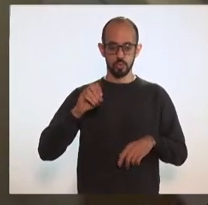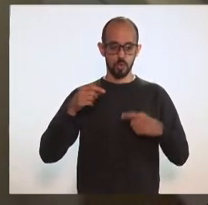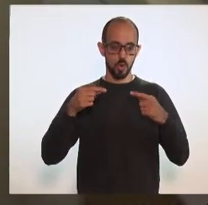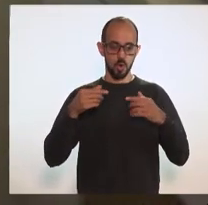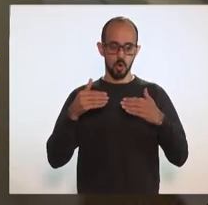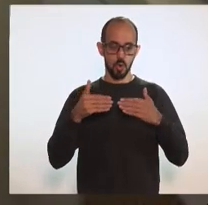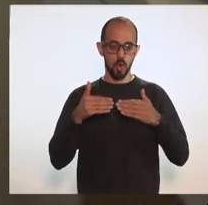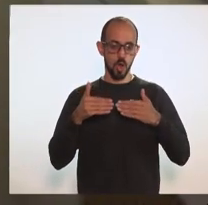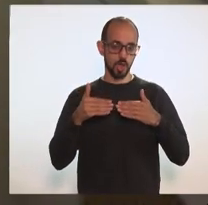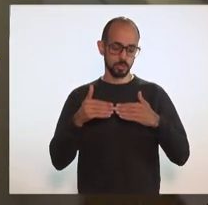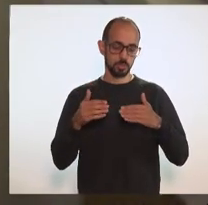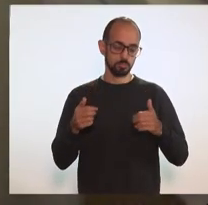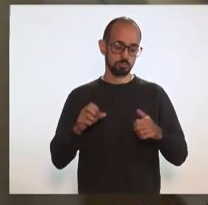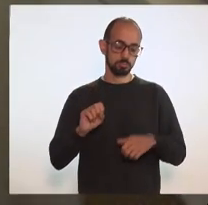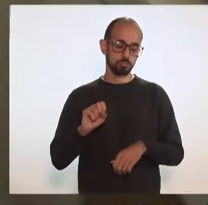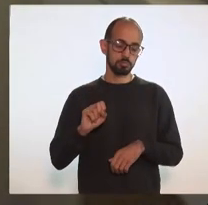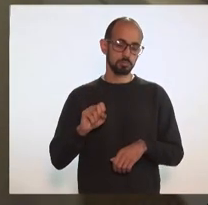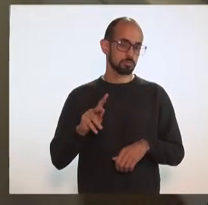MA